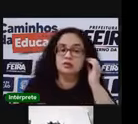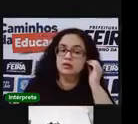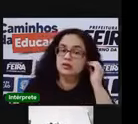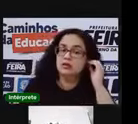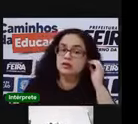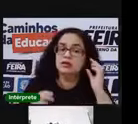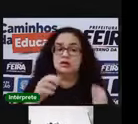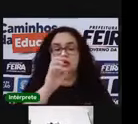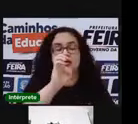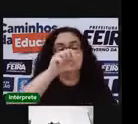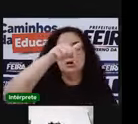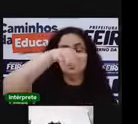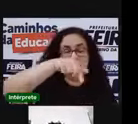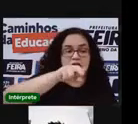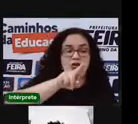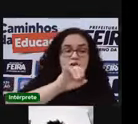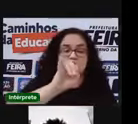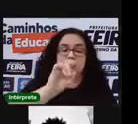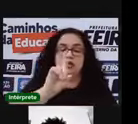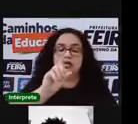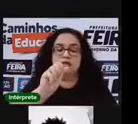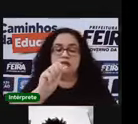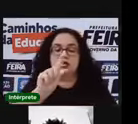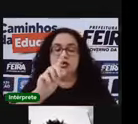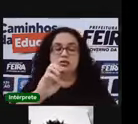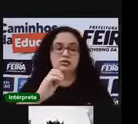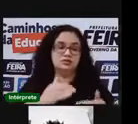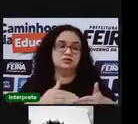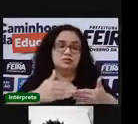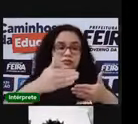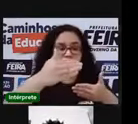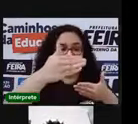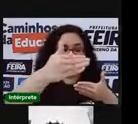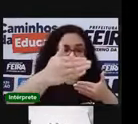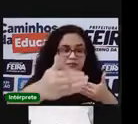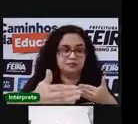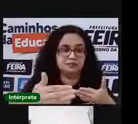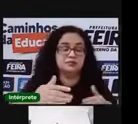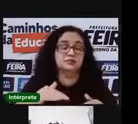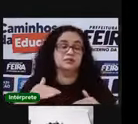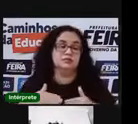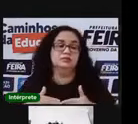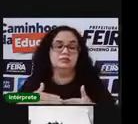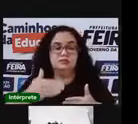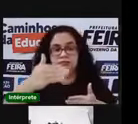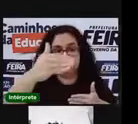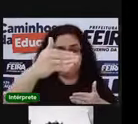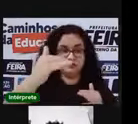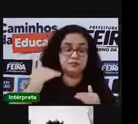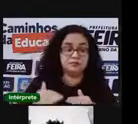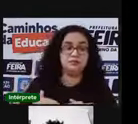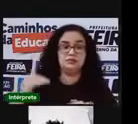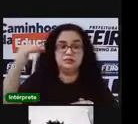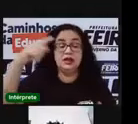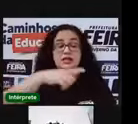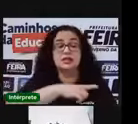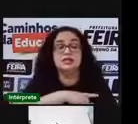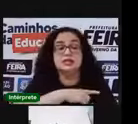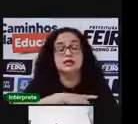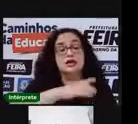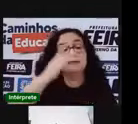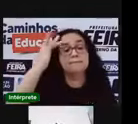equidade faz a gente avançar, faz a gente crescer nisso, faz a gente